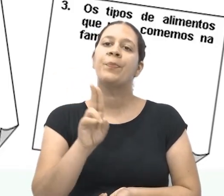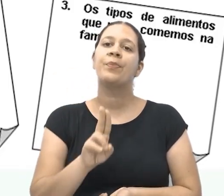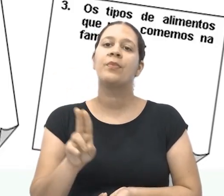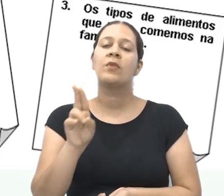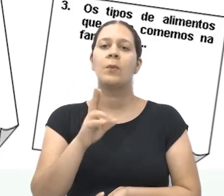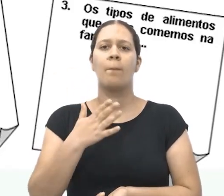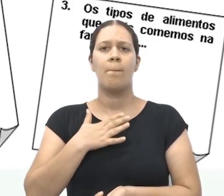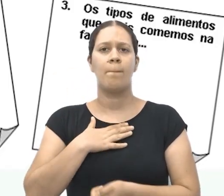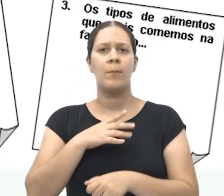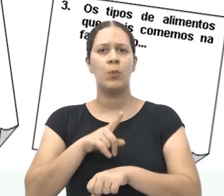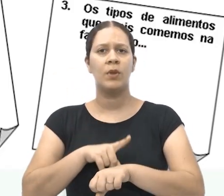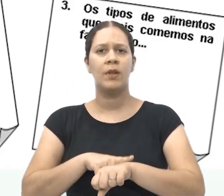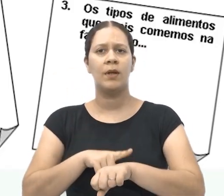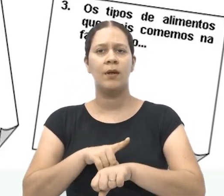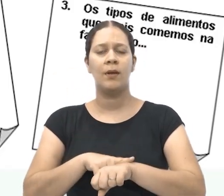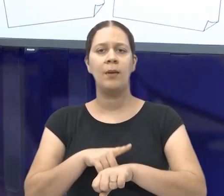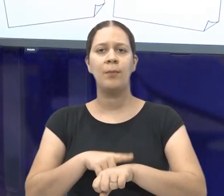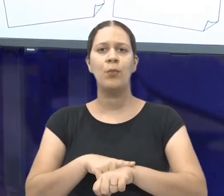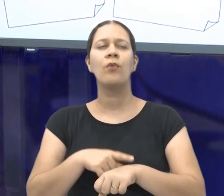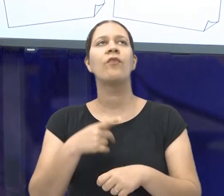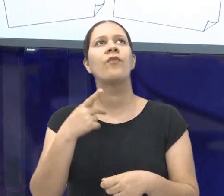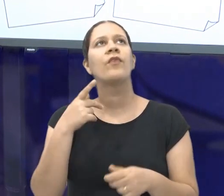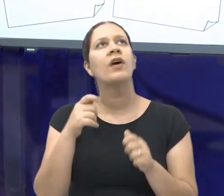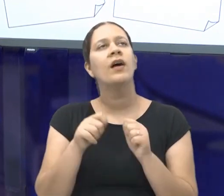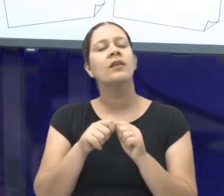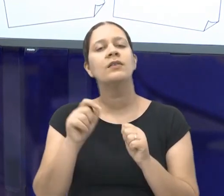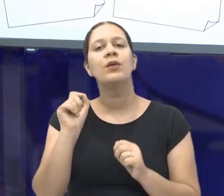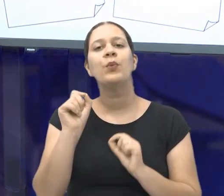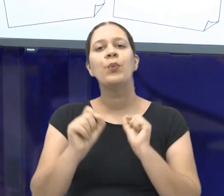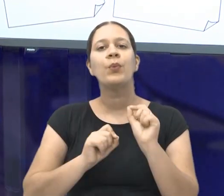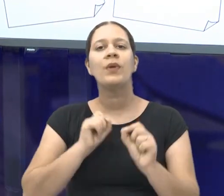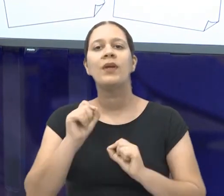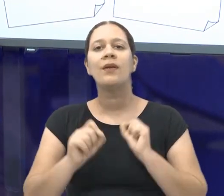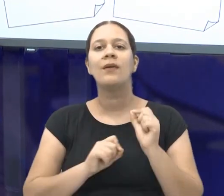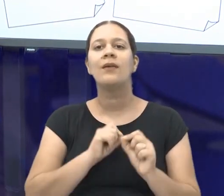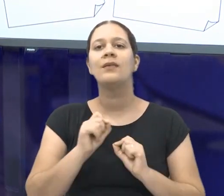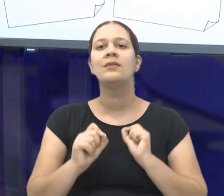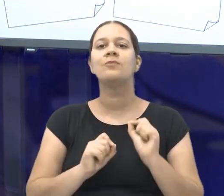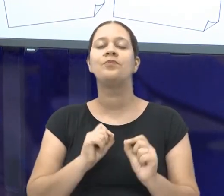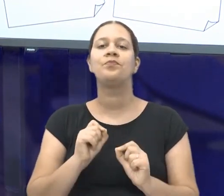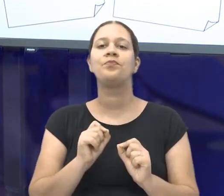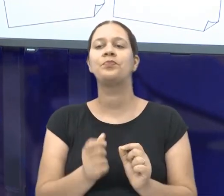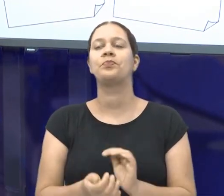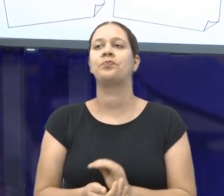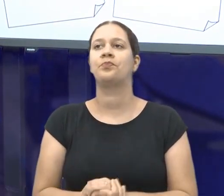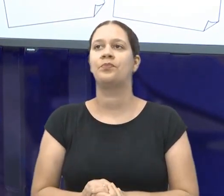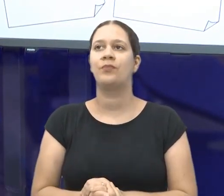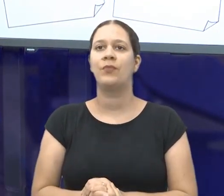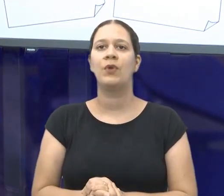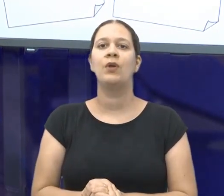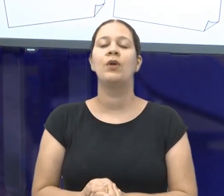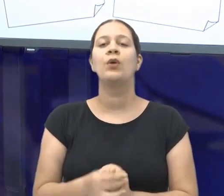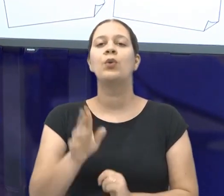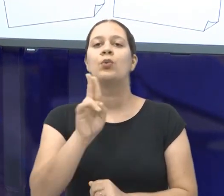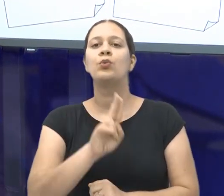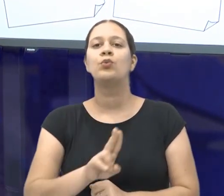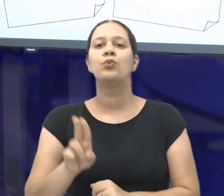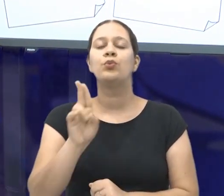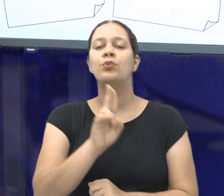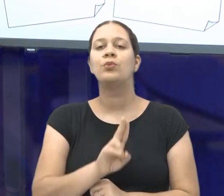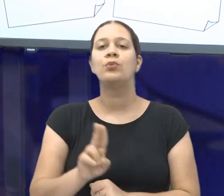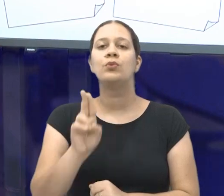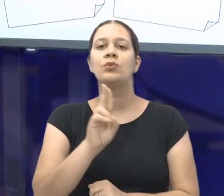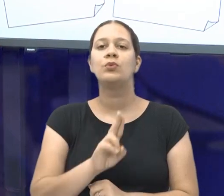parte do meu tempo para... E aí? Qual a imagem que melhor representa o uso que você